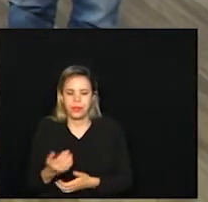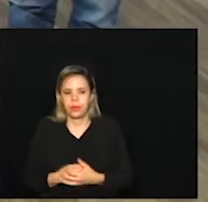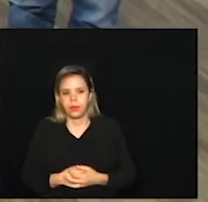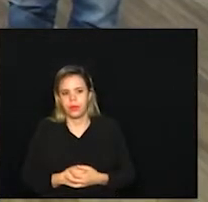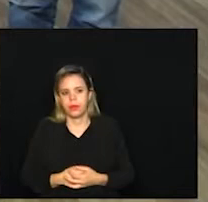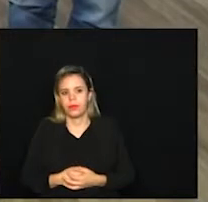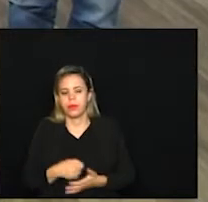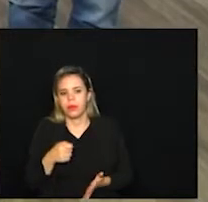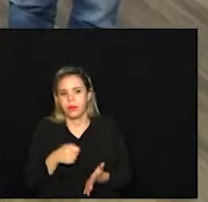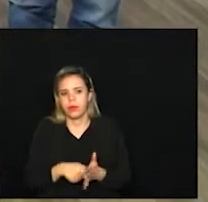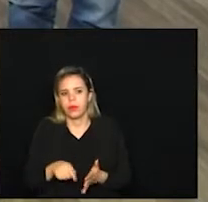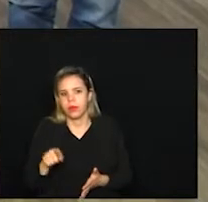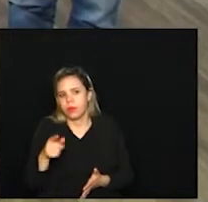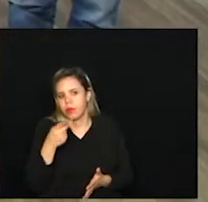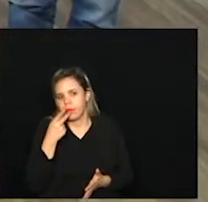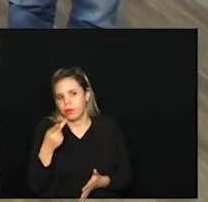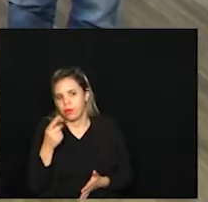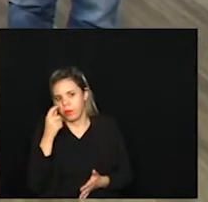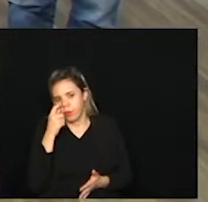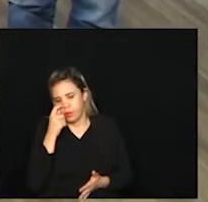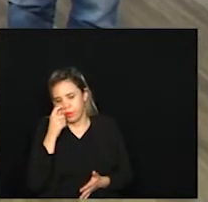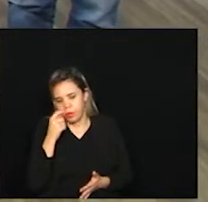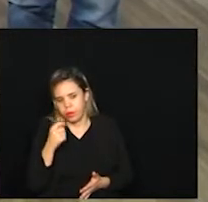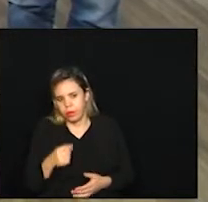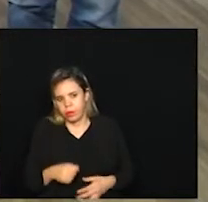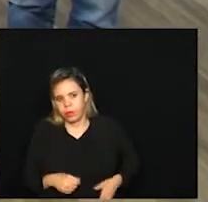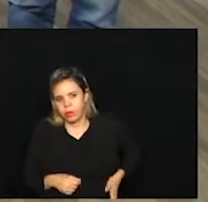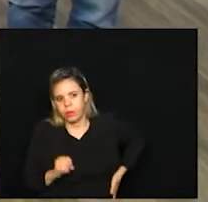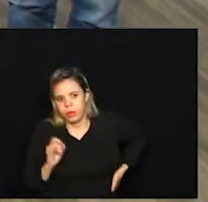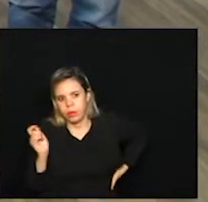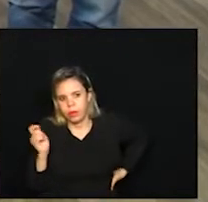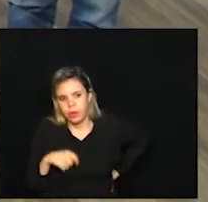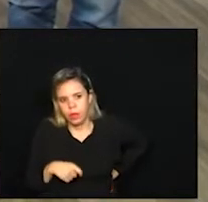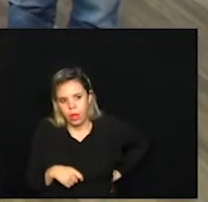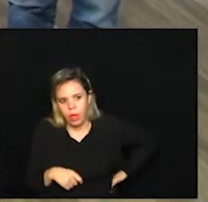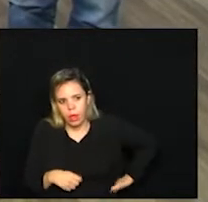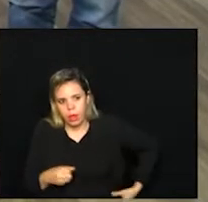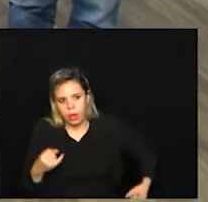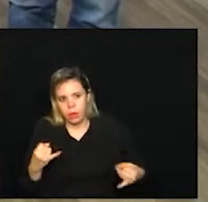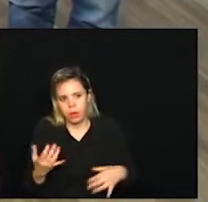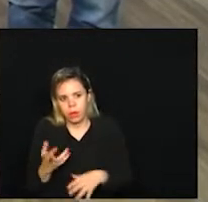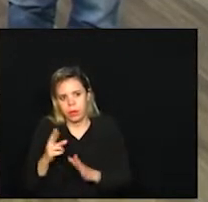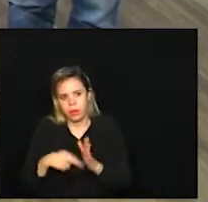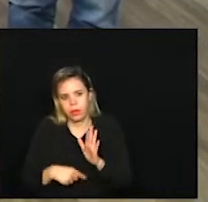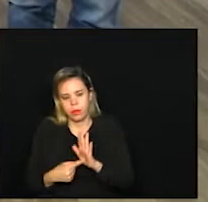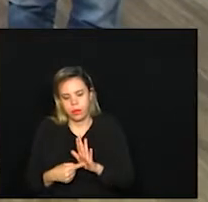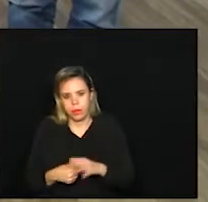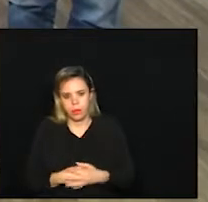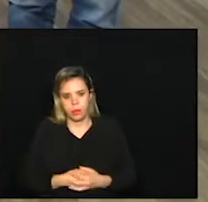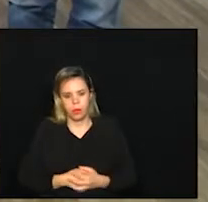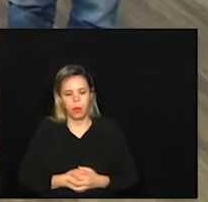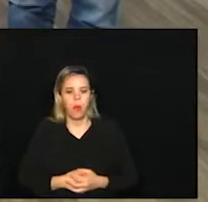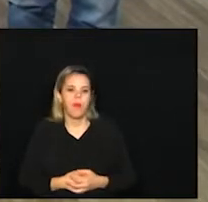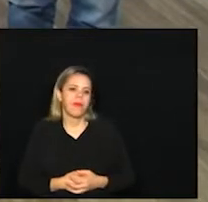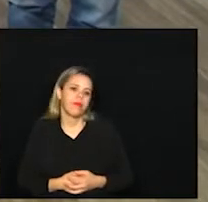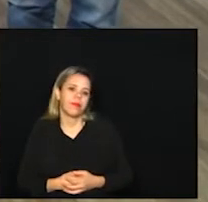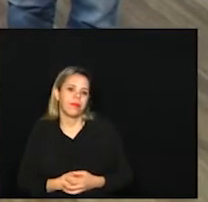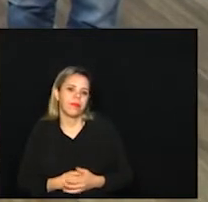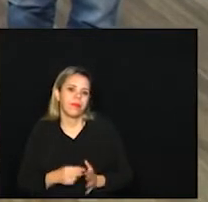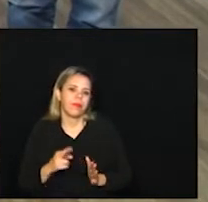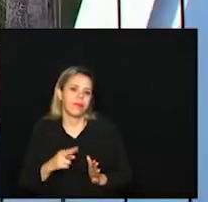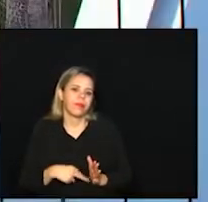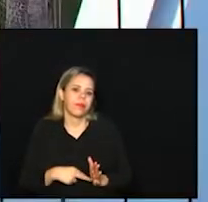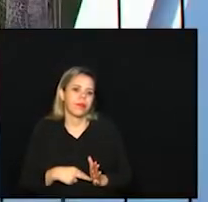nessa pauta eu queria que você fizesse ou falasse se dá para adiantar alguma coisa que o relatório aponta nesse sentido não